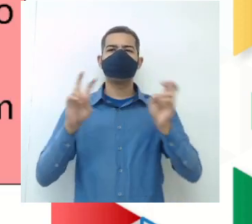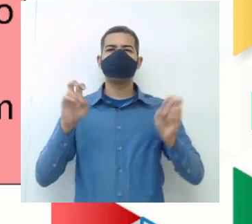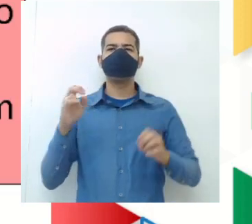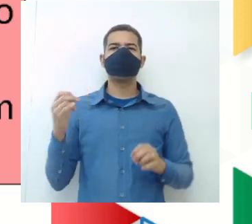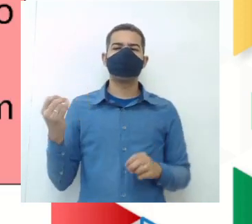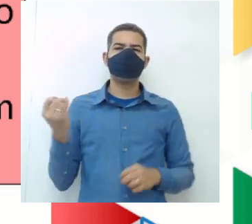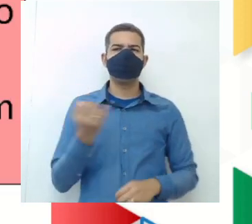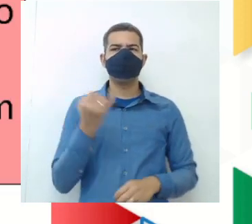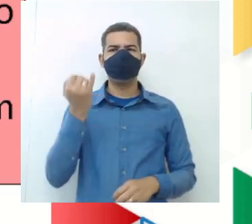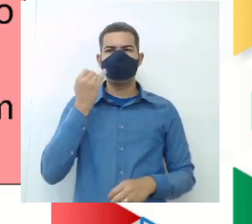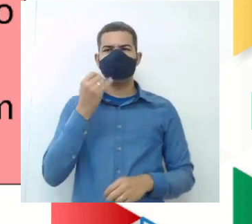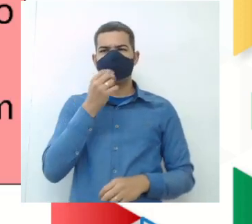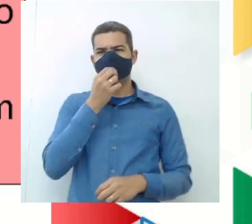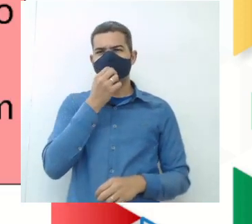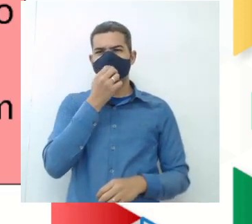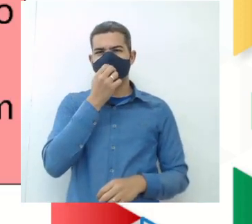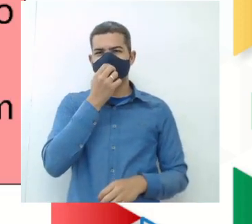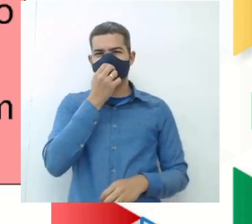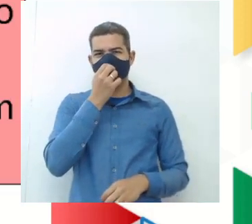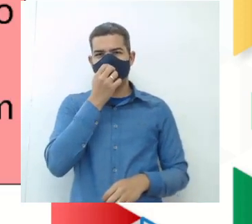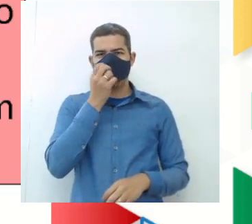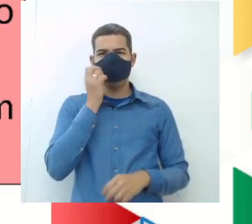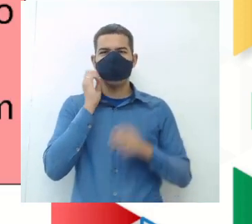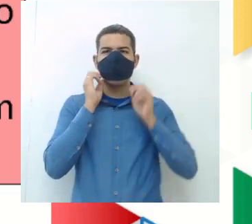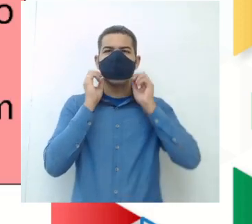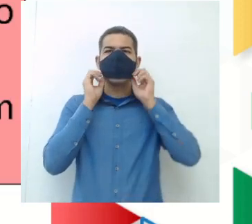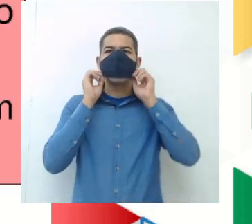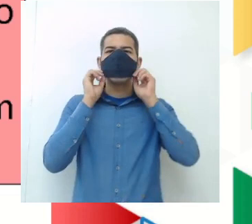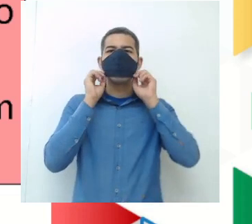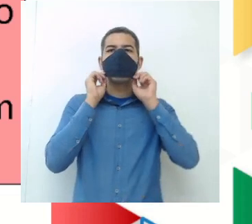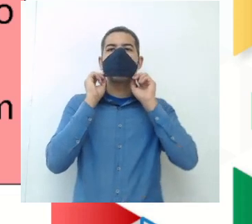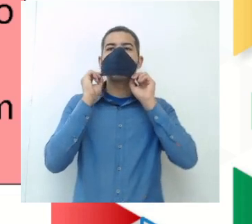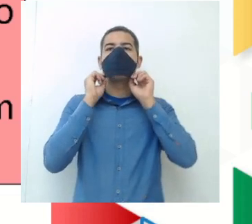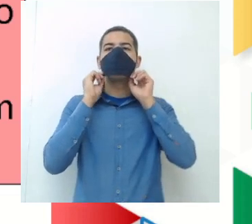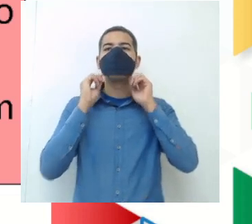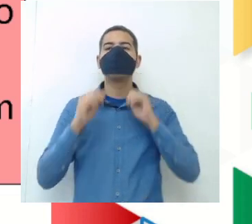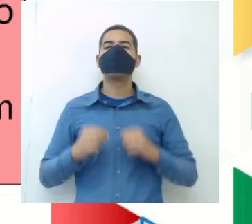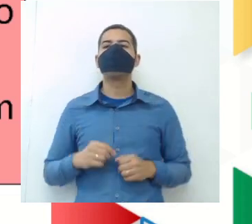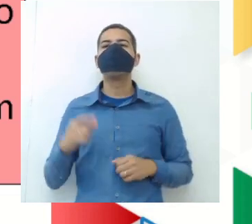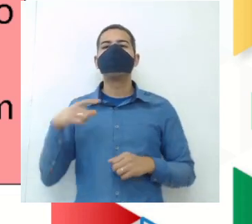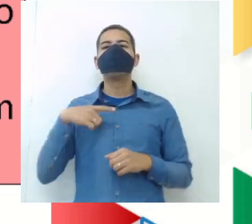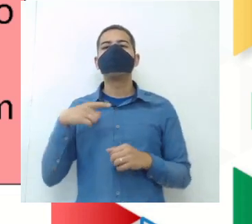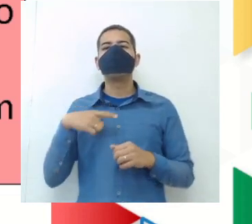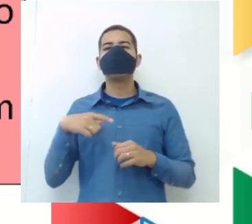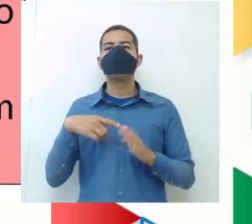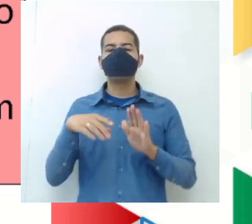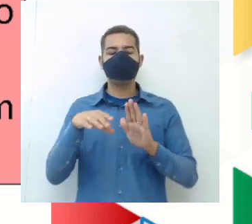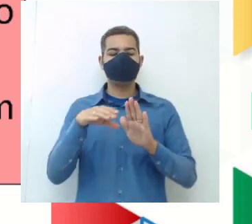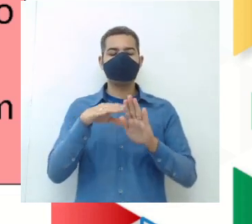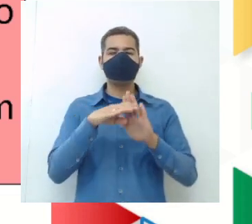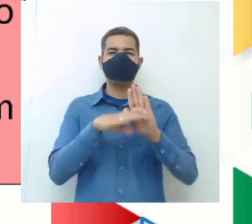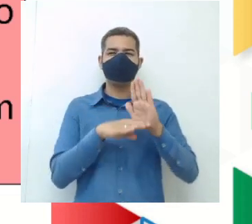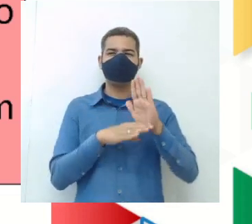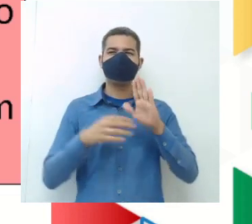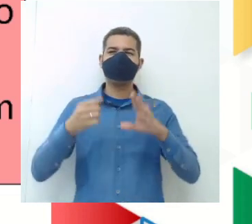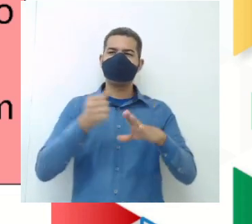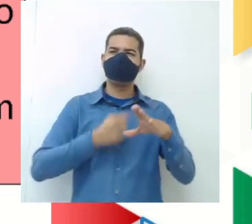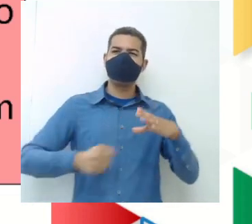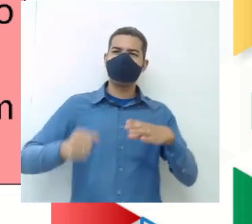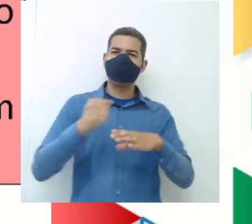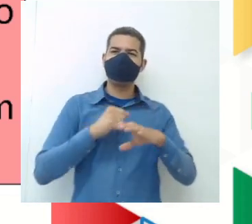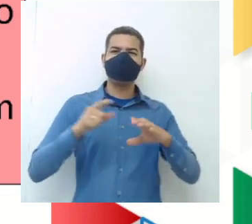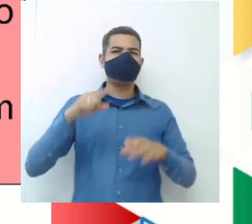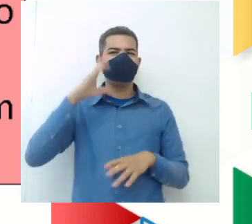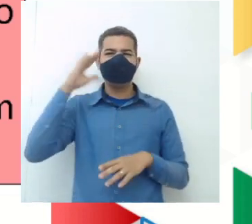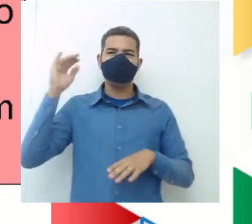tá? Observe a seguir alguns dos ingredientes que fazem parte da receita de bolo mais famosa aqui